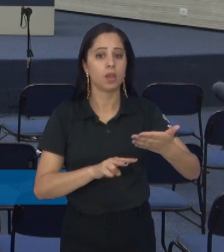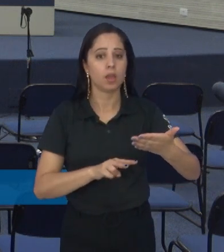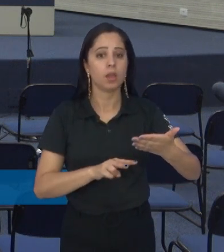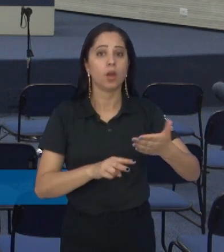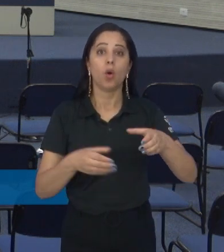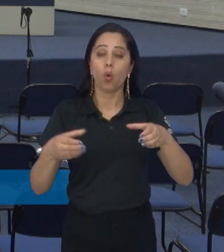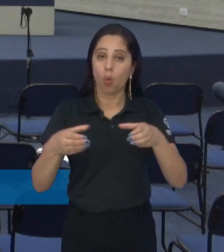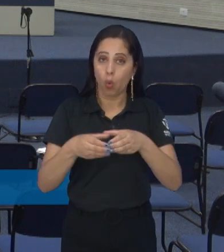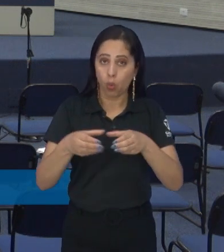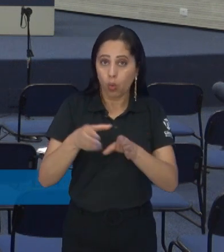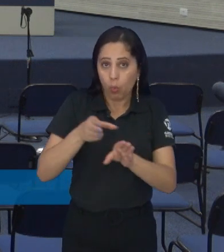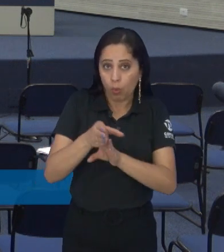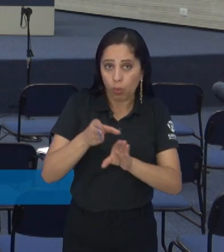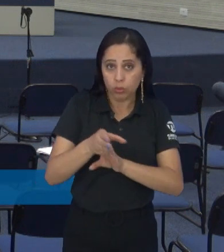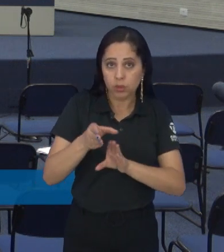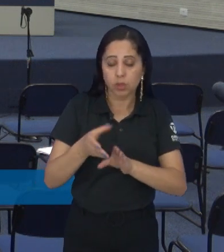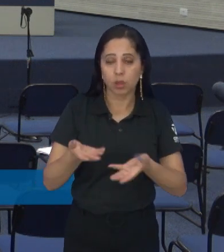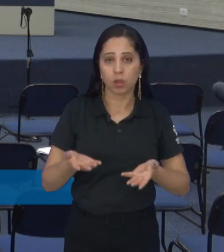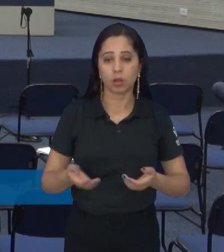conselho é